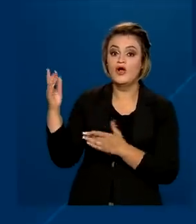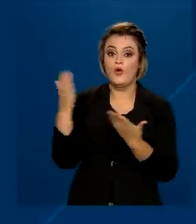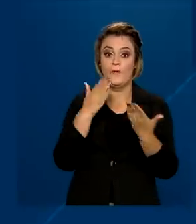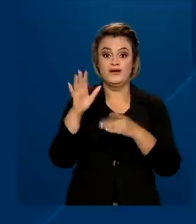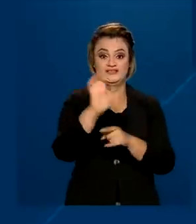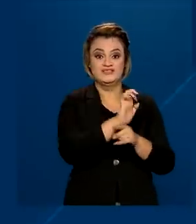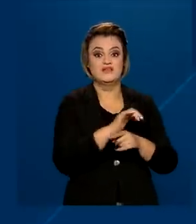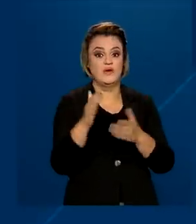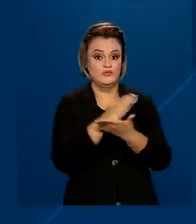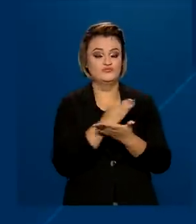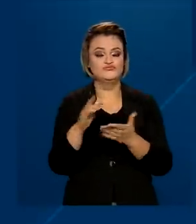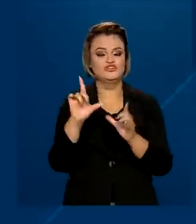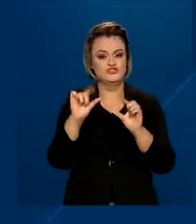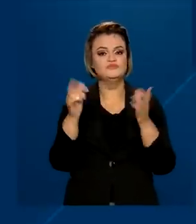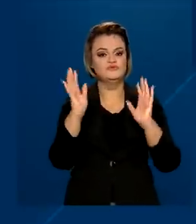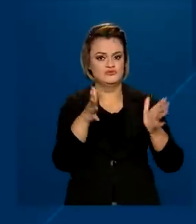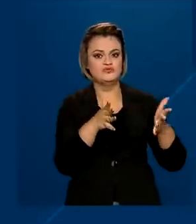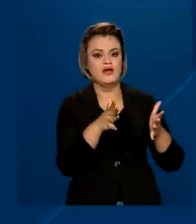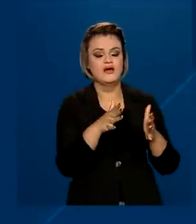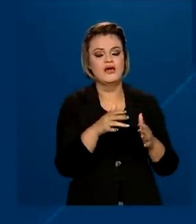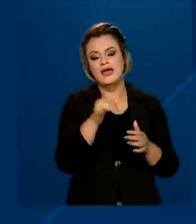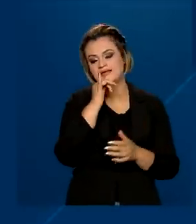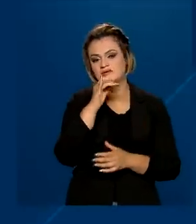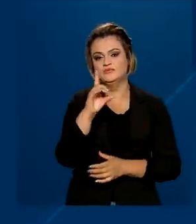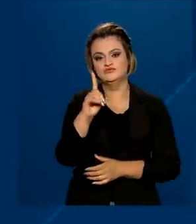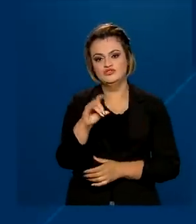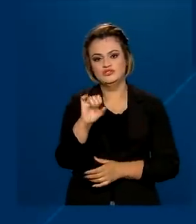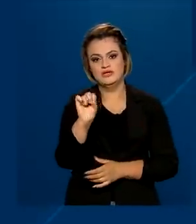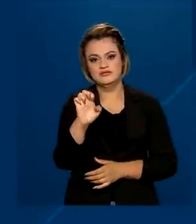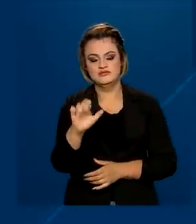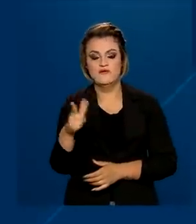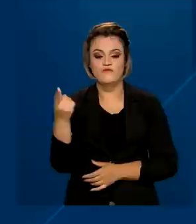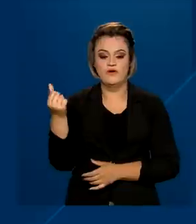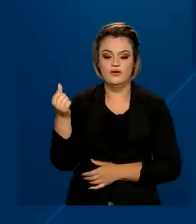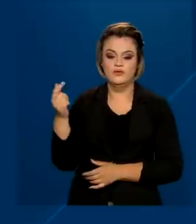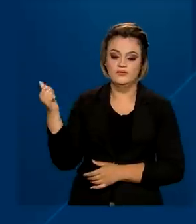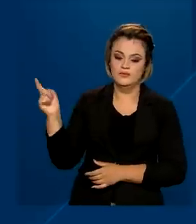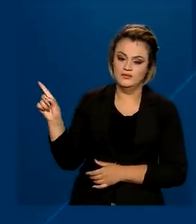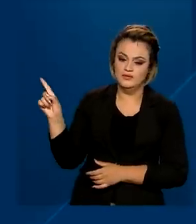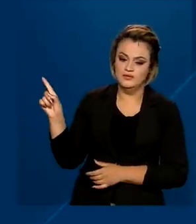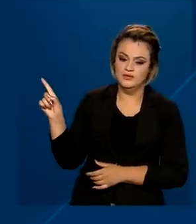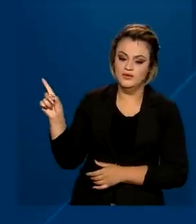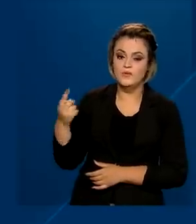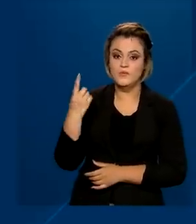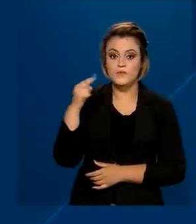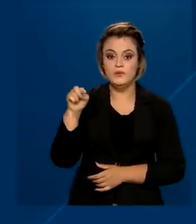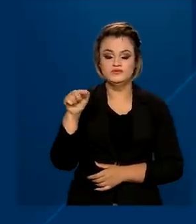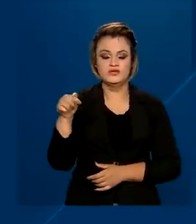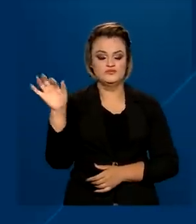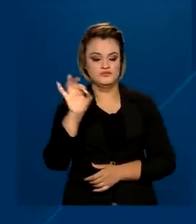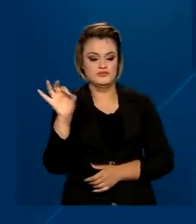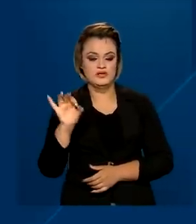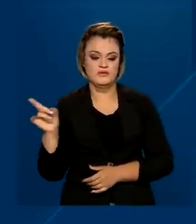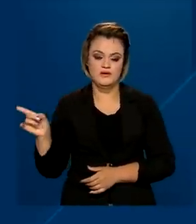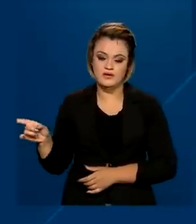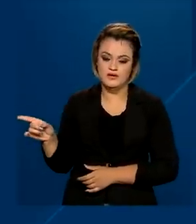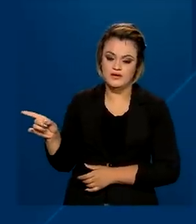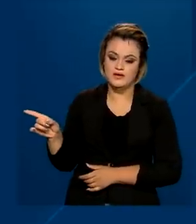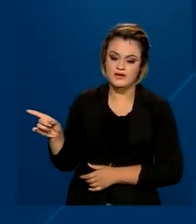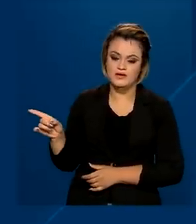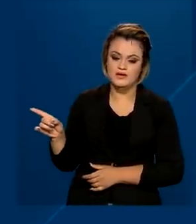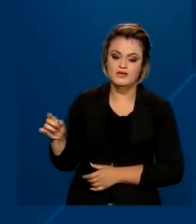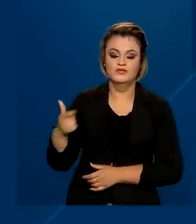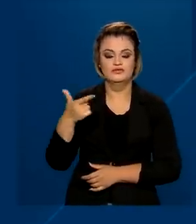dos 18%. Com isso, no caso do diesel, o preço deve cair 1,7% e o gás de cozinha